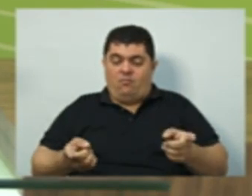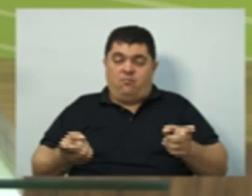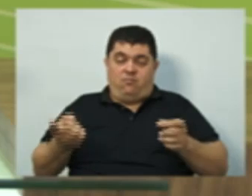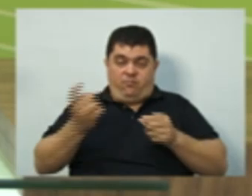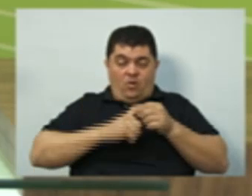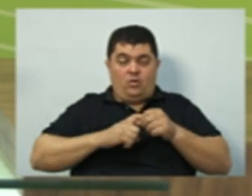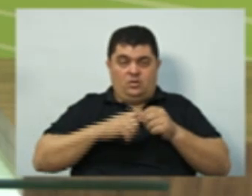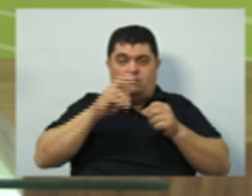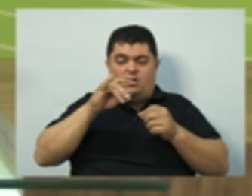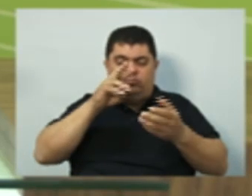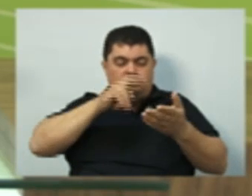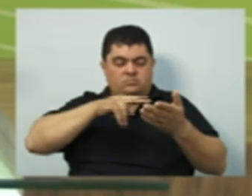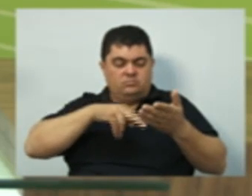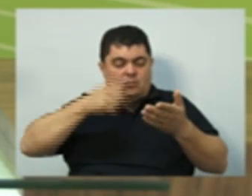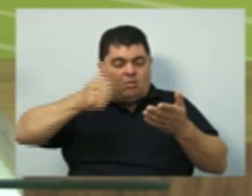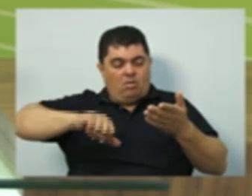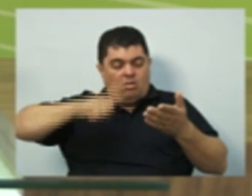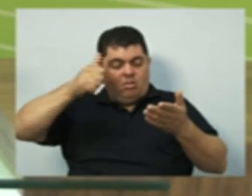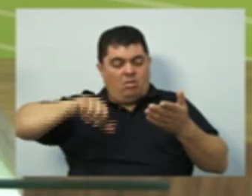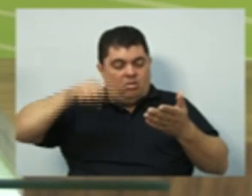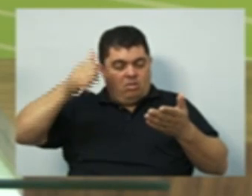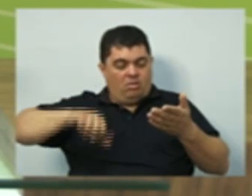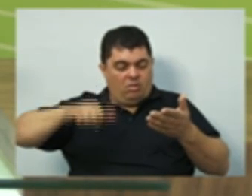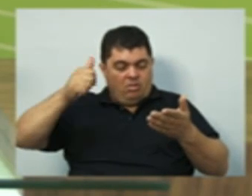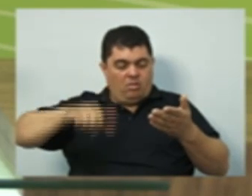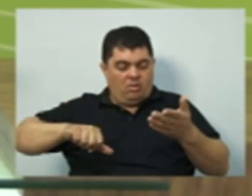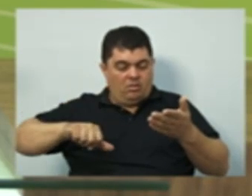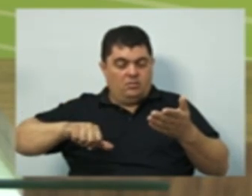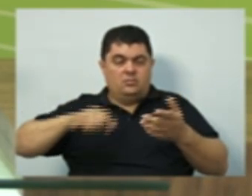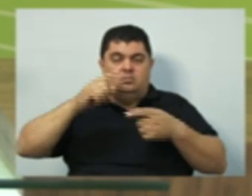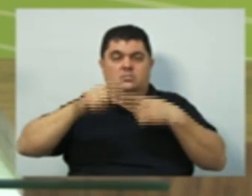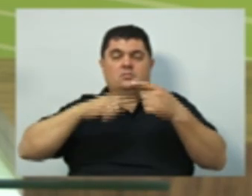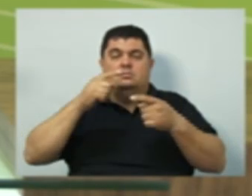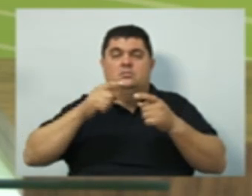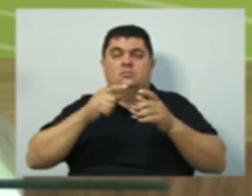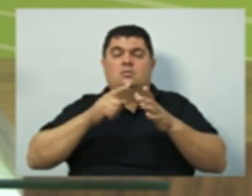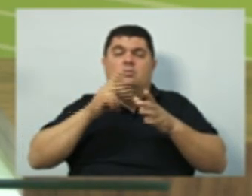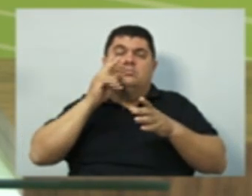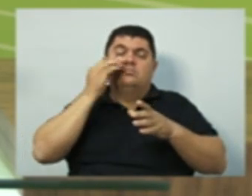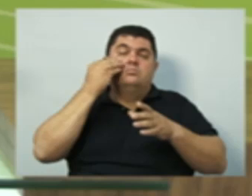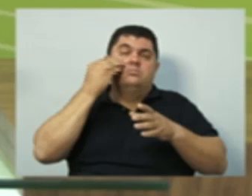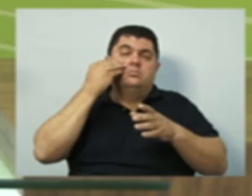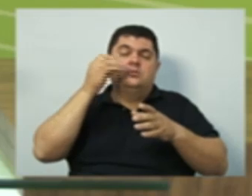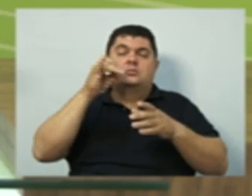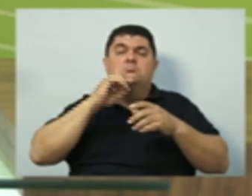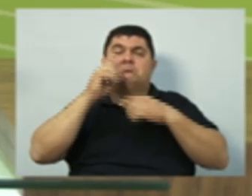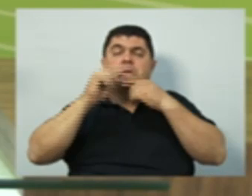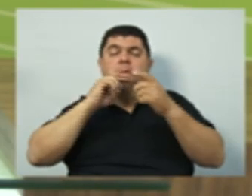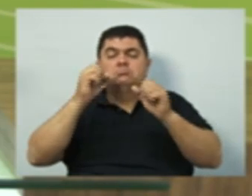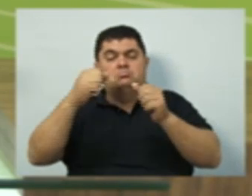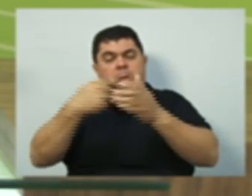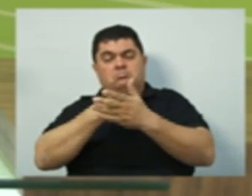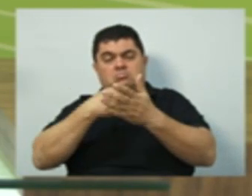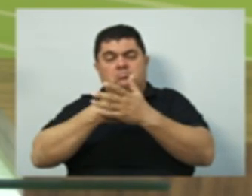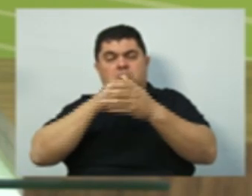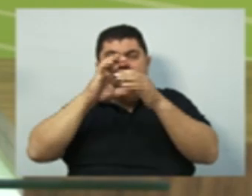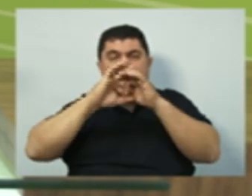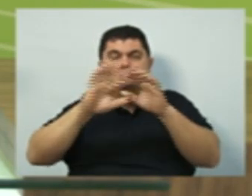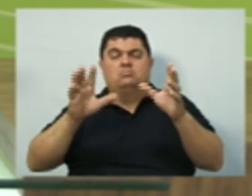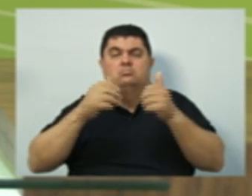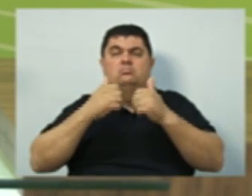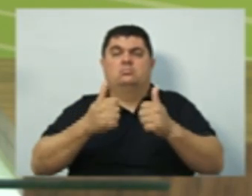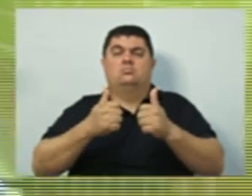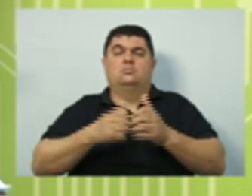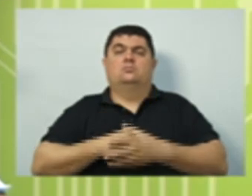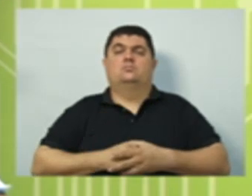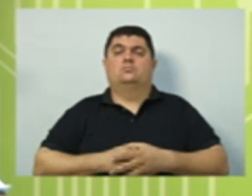atividades, faremos a correção dessas questões que vocês irão responder e também solucionando alguma dúvida que porventura tenha ficado de vocês, tá